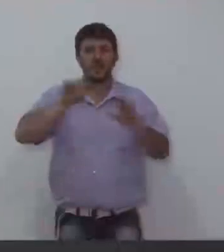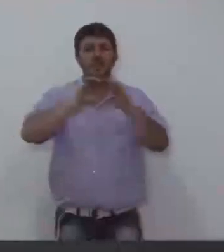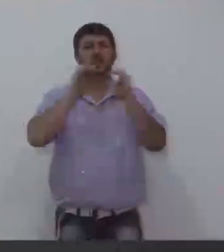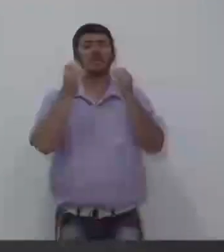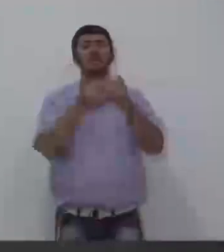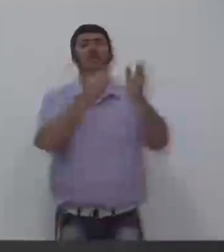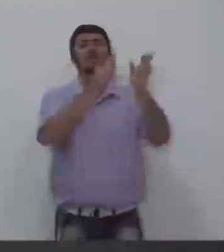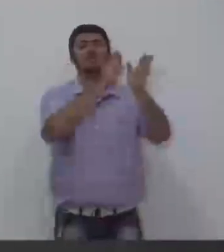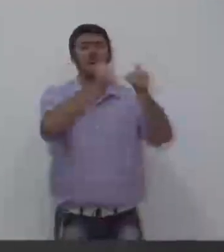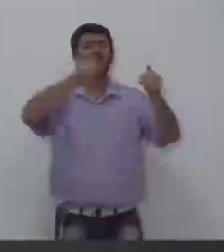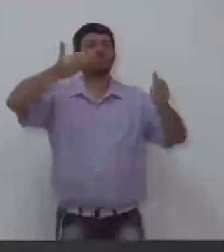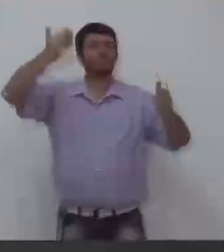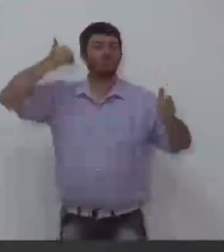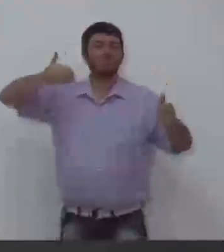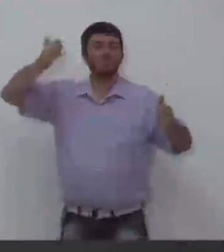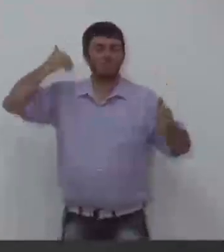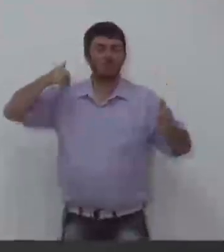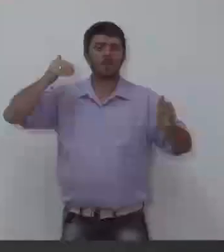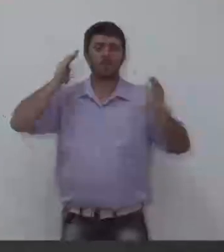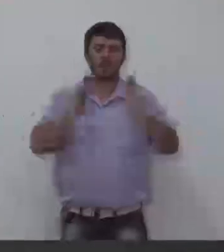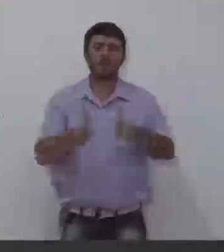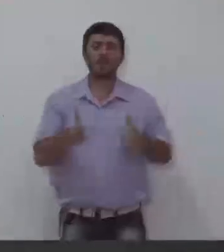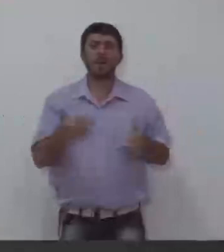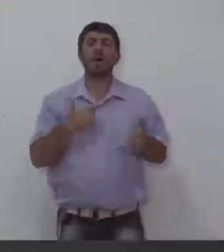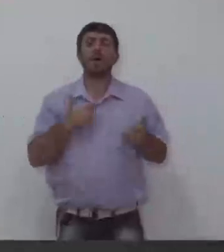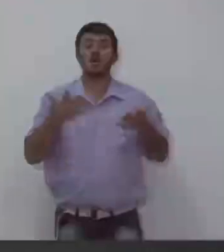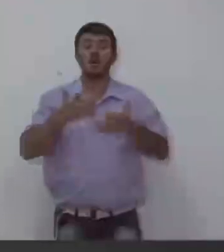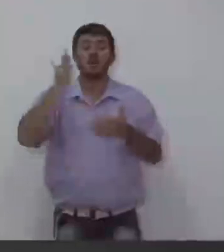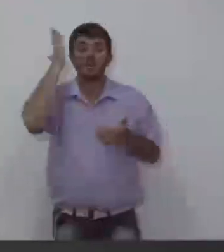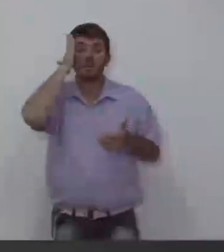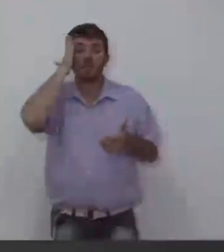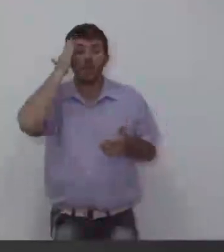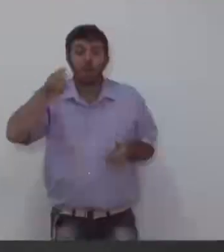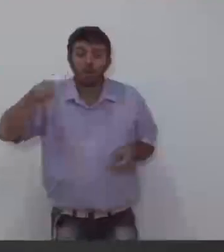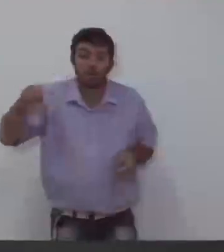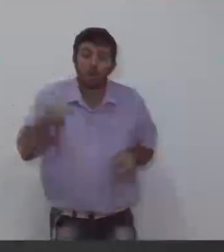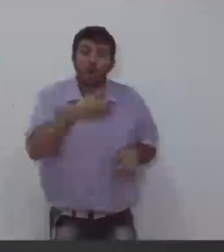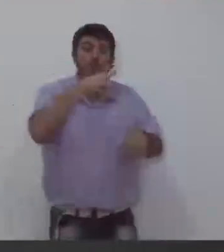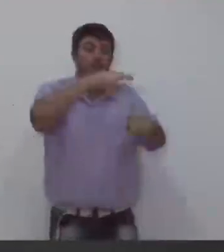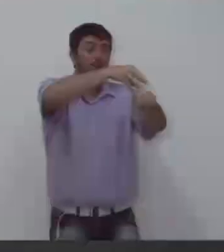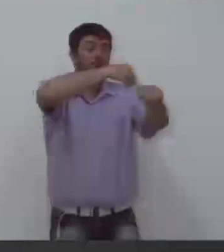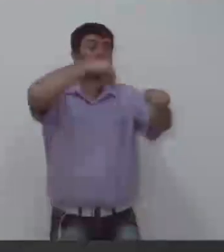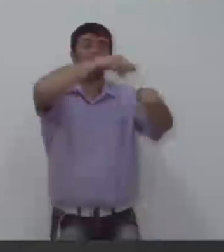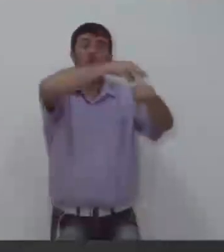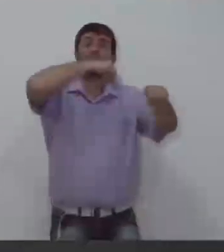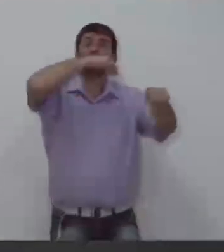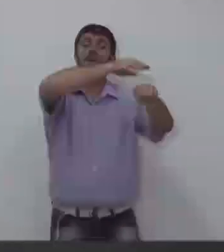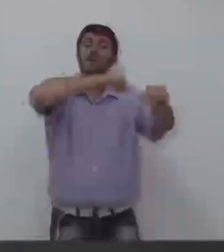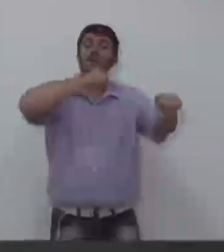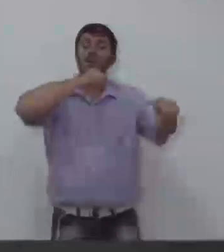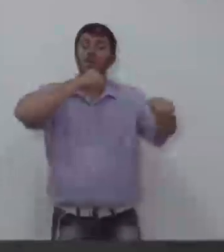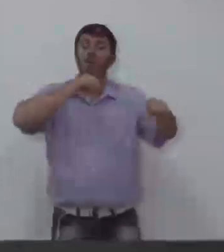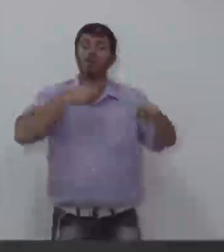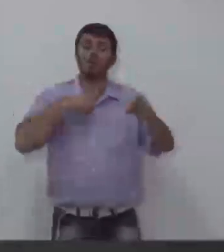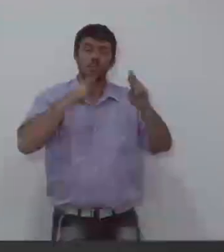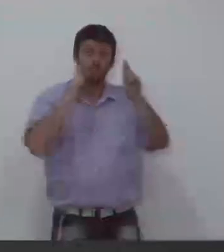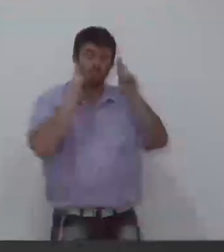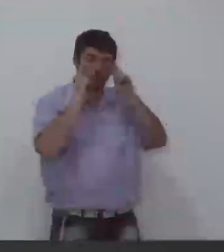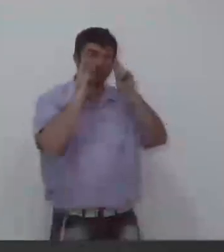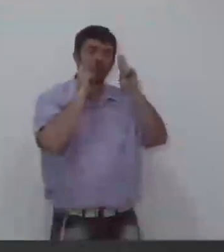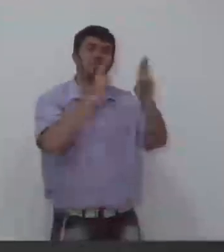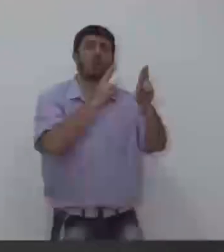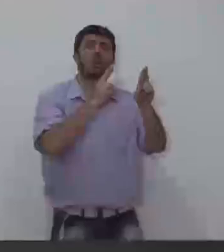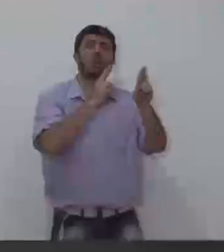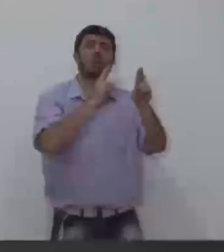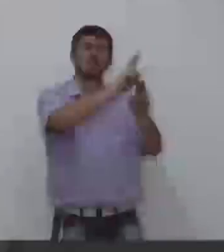outras legislaturas. Então, a minha intenção foi atualizar as informações, porque respeitando a resposta que nos foi encaminhada, mas ela é